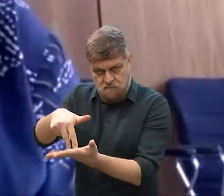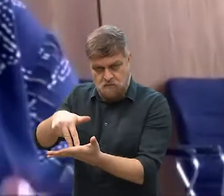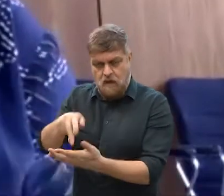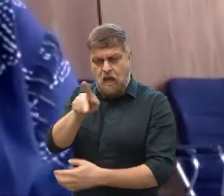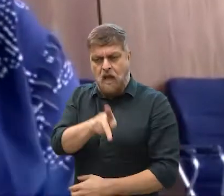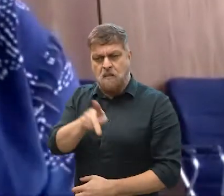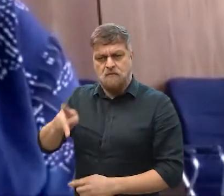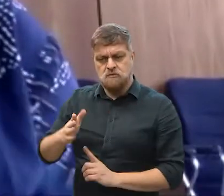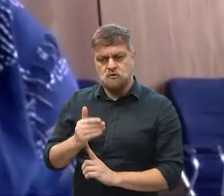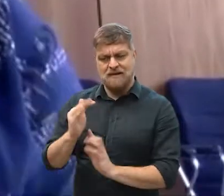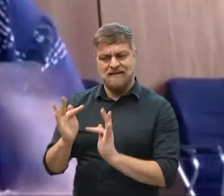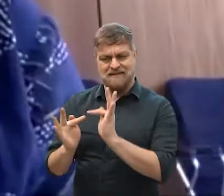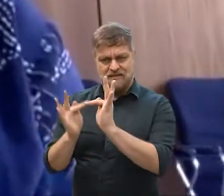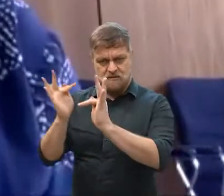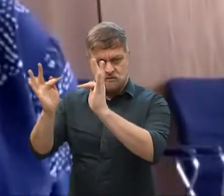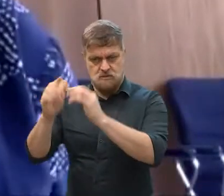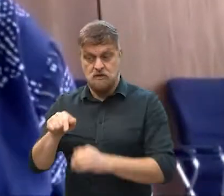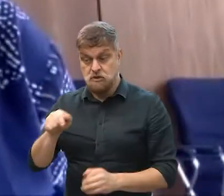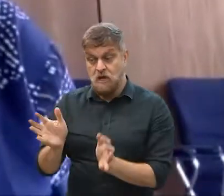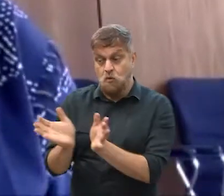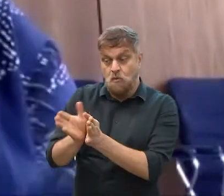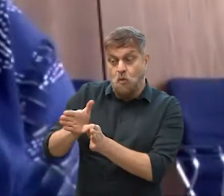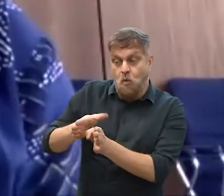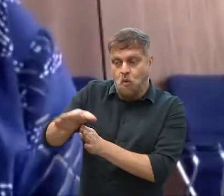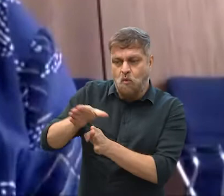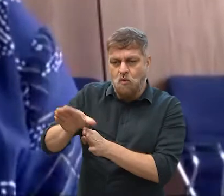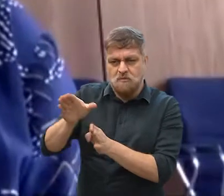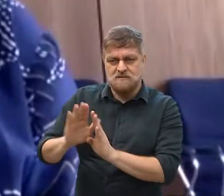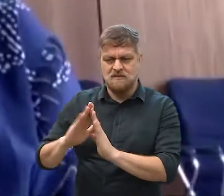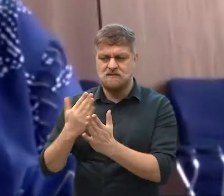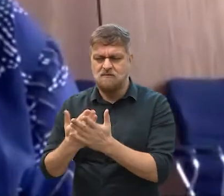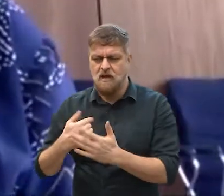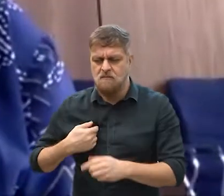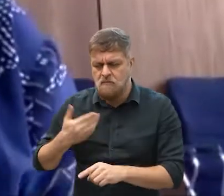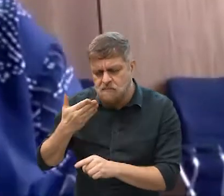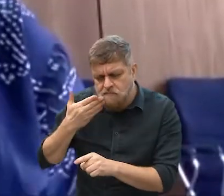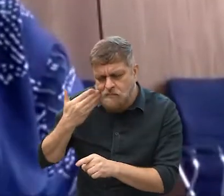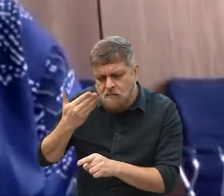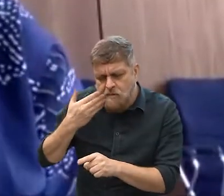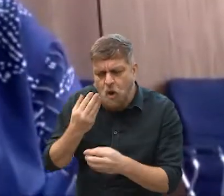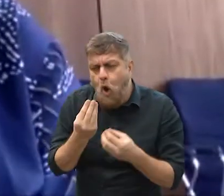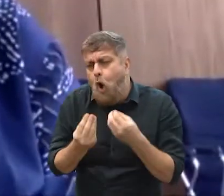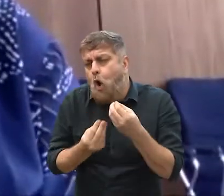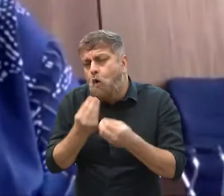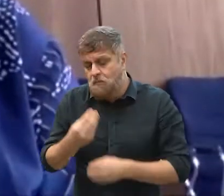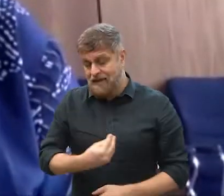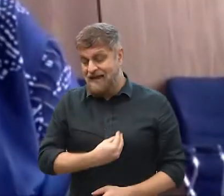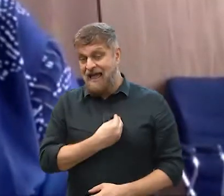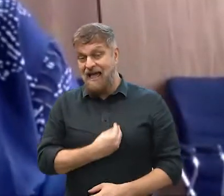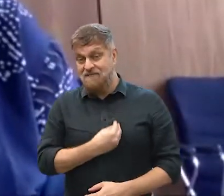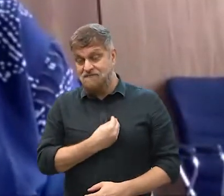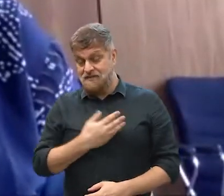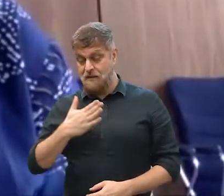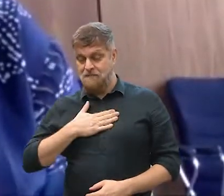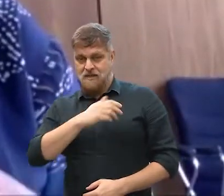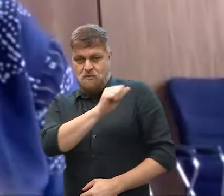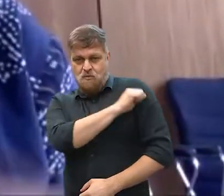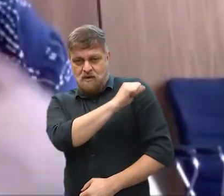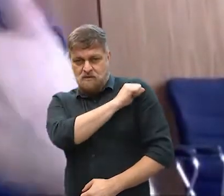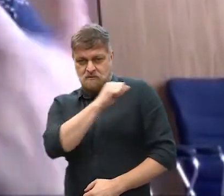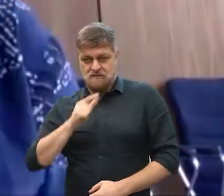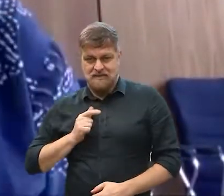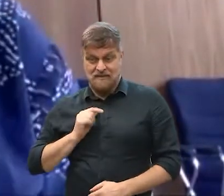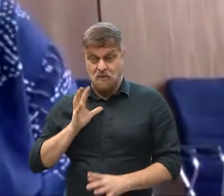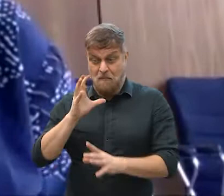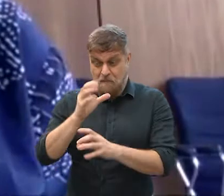consagrada como professora de tecnologia pelo Conselho de Escola, eu fui começar a conhecer um pouquinho da realidade dos meus alunos, né? Eu lecionei para